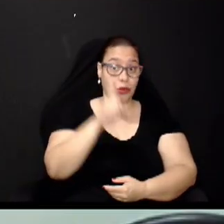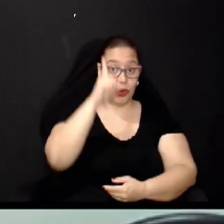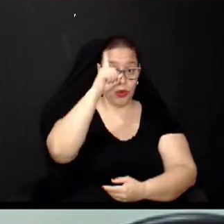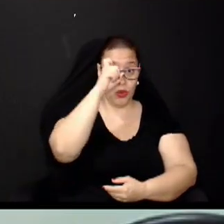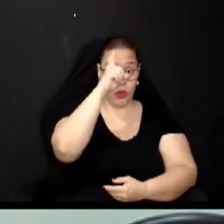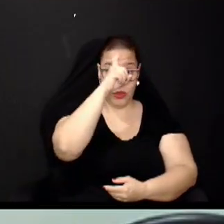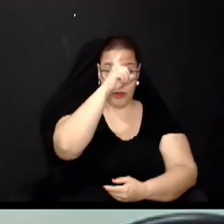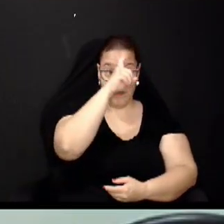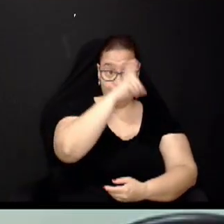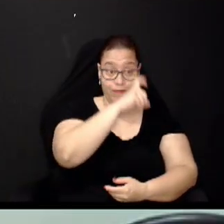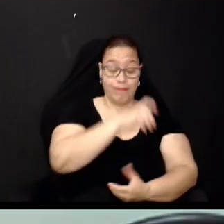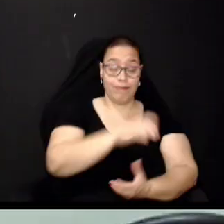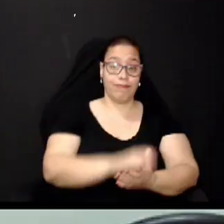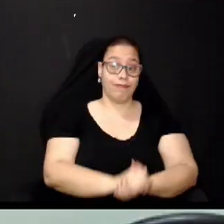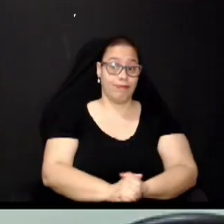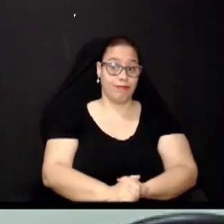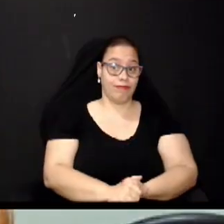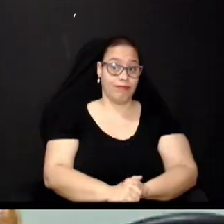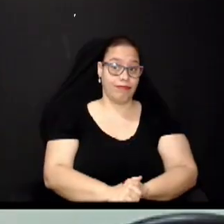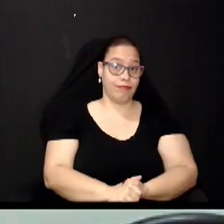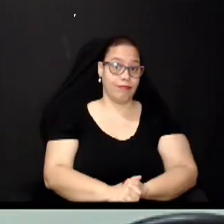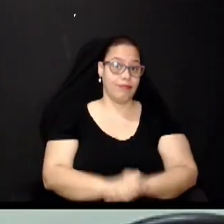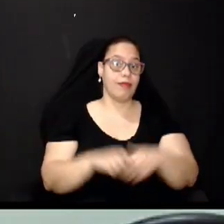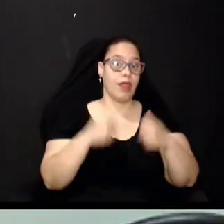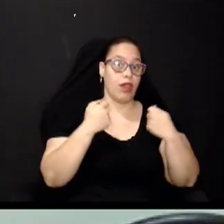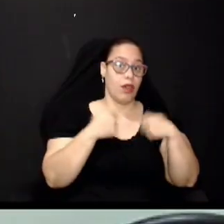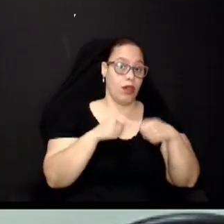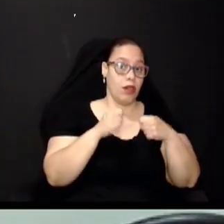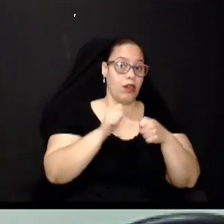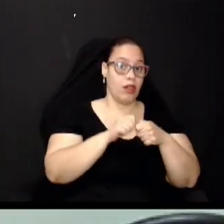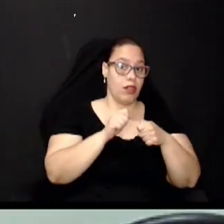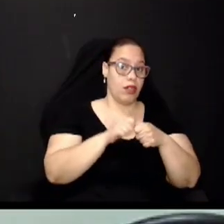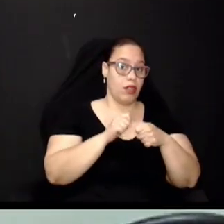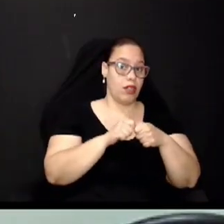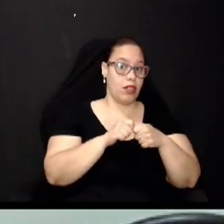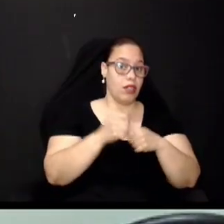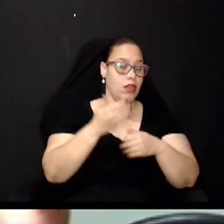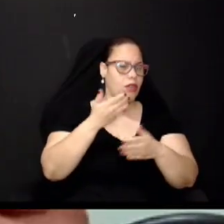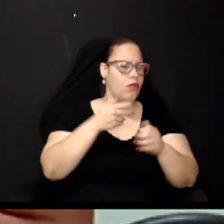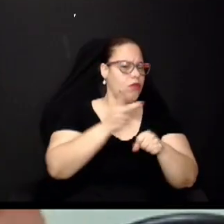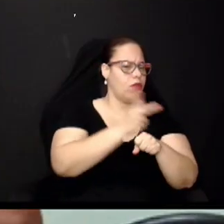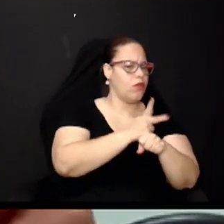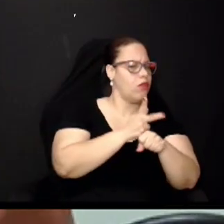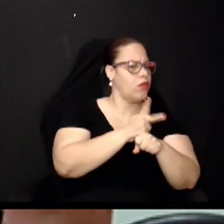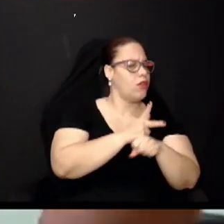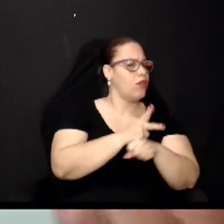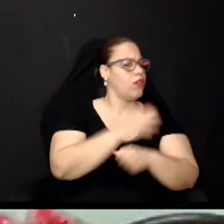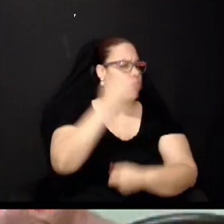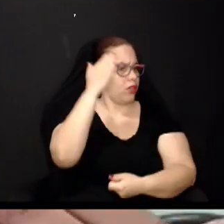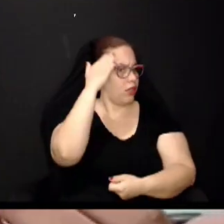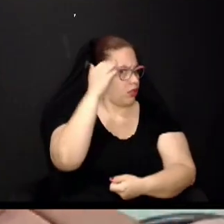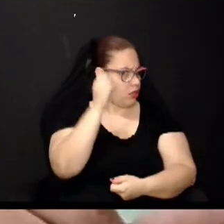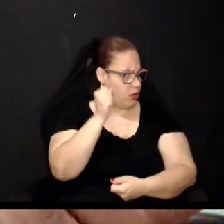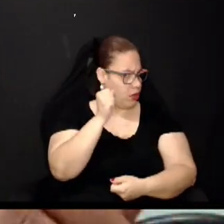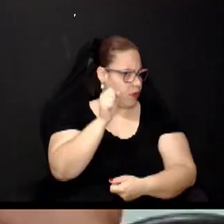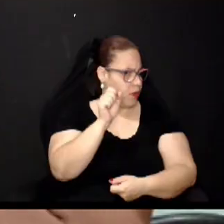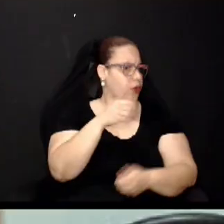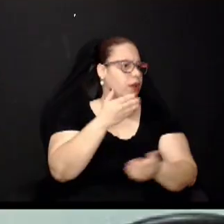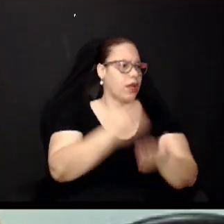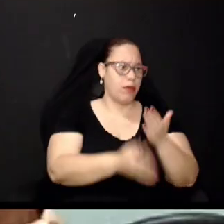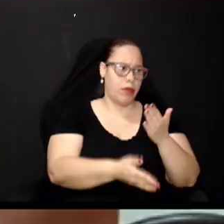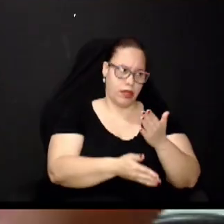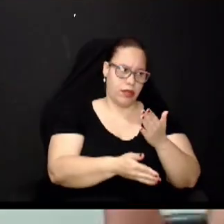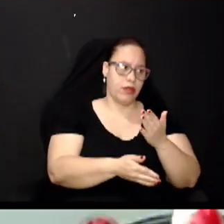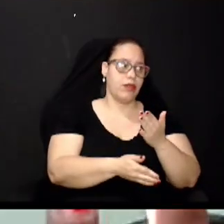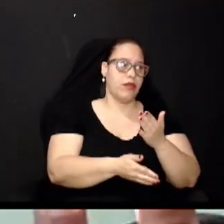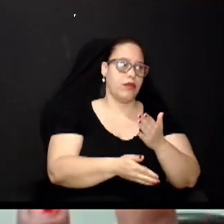Então, é preciso fazer, né, um rastreamento para a gente saber onde a gente se perdeu, né, e